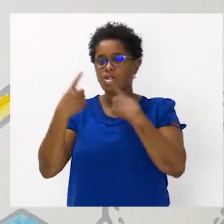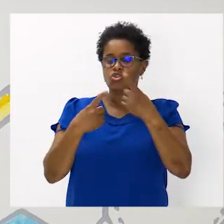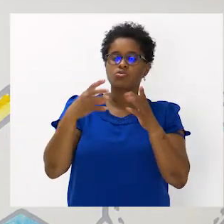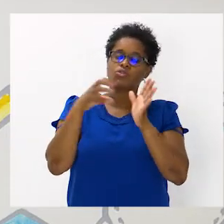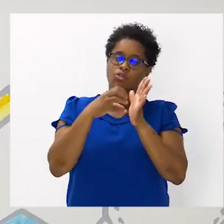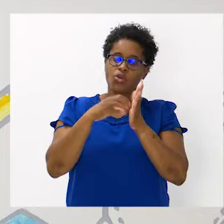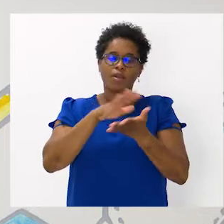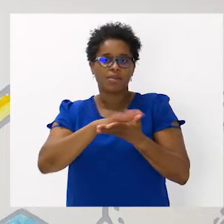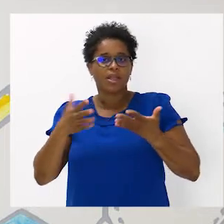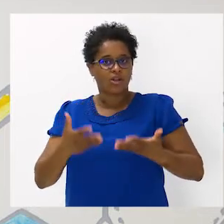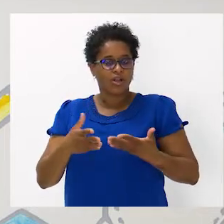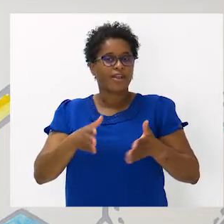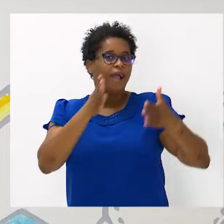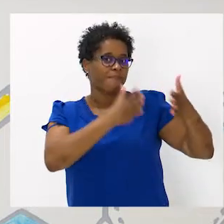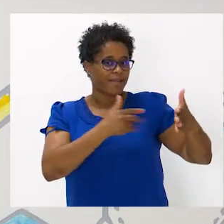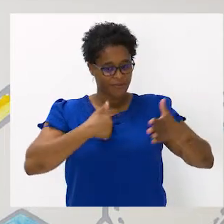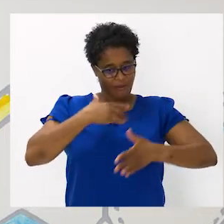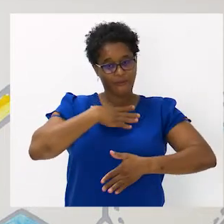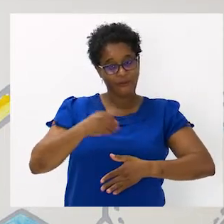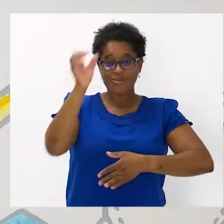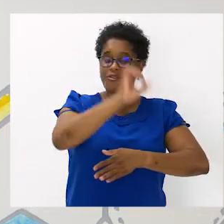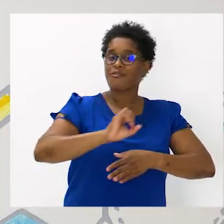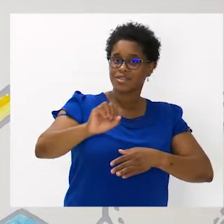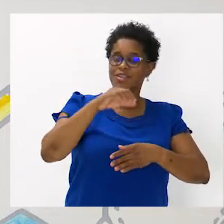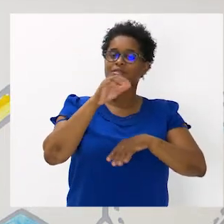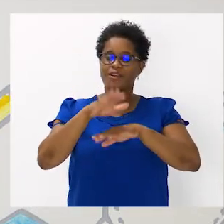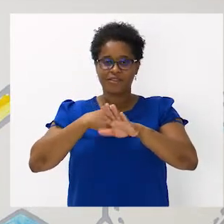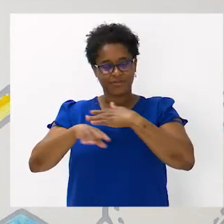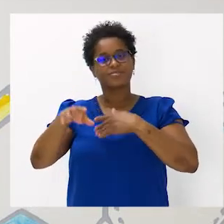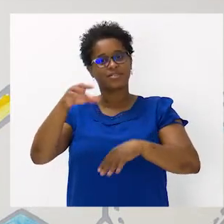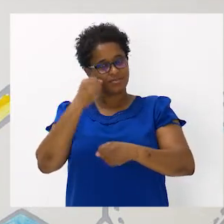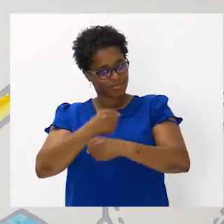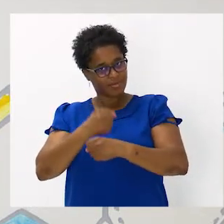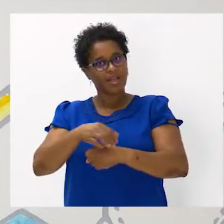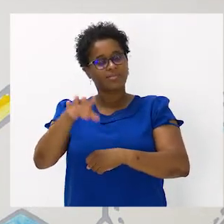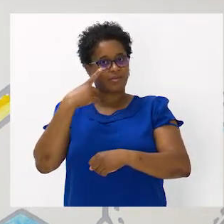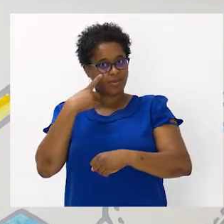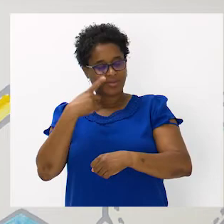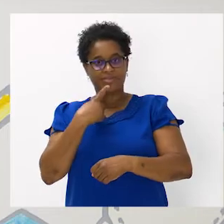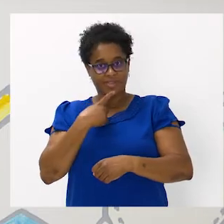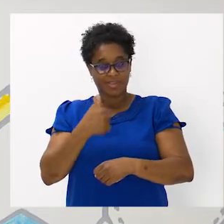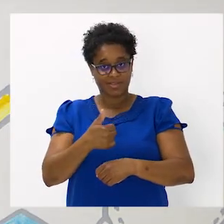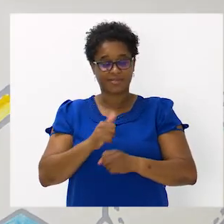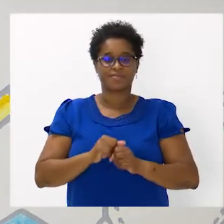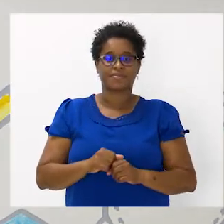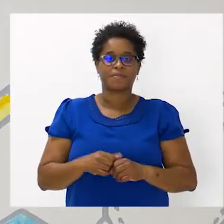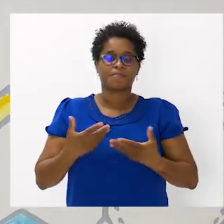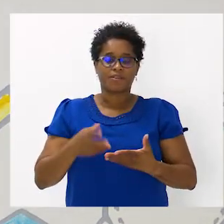algumas figuras planas. Agora vamos àquela parte que eu gosto, onde vocês vão aplicar o vosso conhecimento. Então, vamos